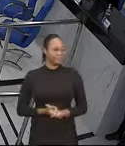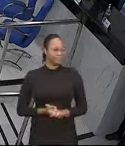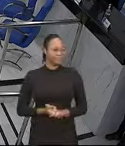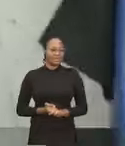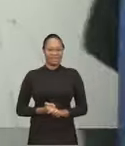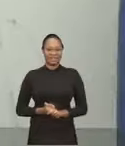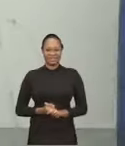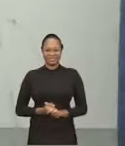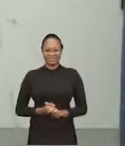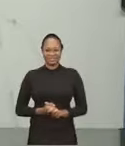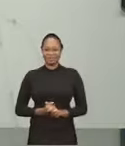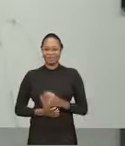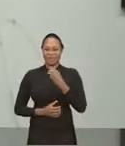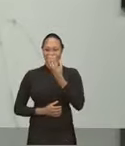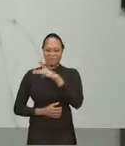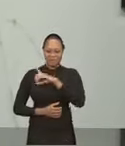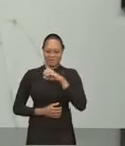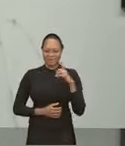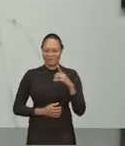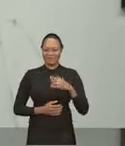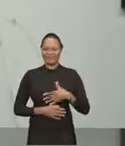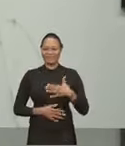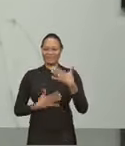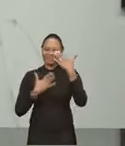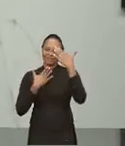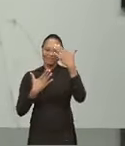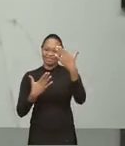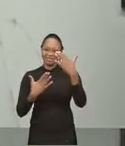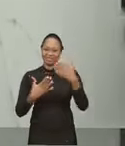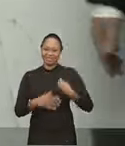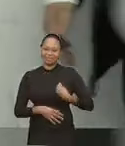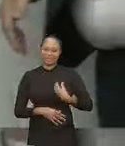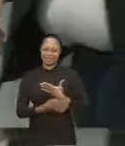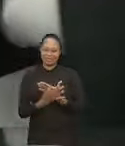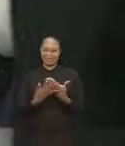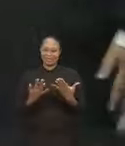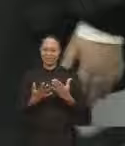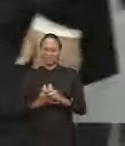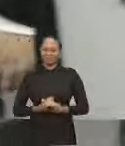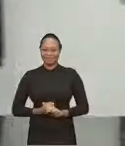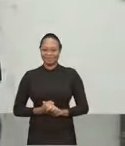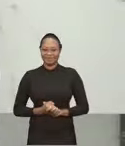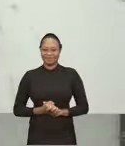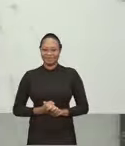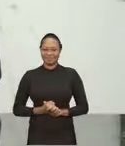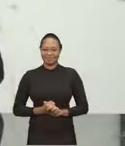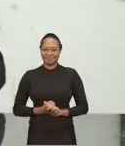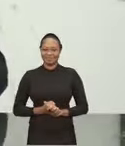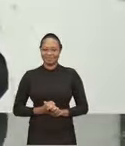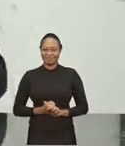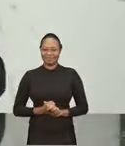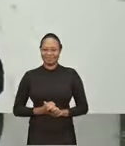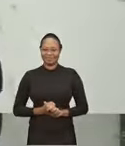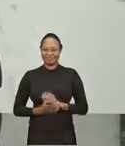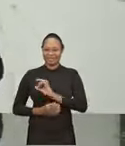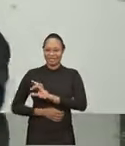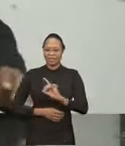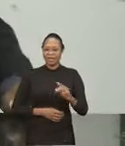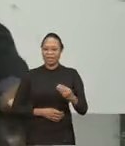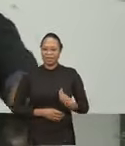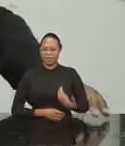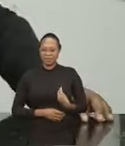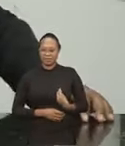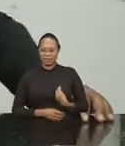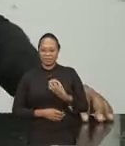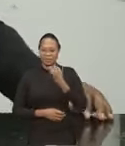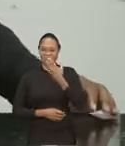Bom dia a todos, mais uma vez agradeço a presença de todos vocês aqui, da imprensa, TV Ama, a dar um presente na sessão.